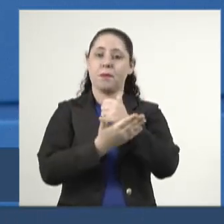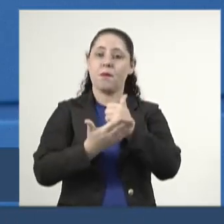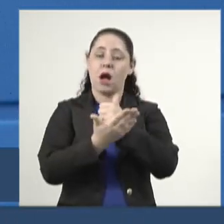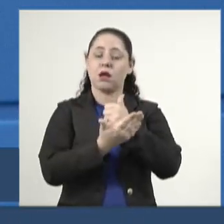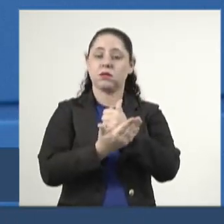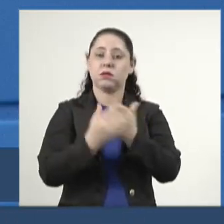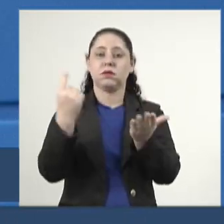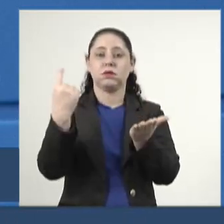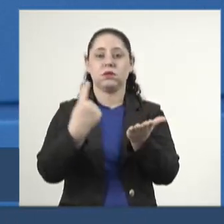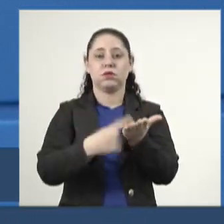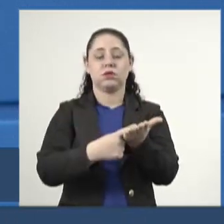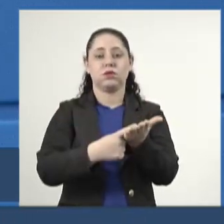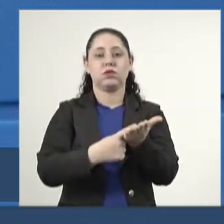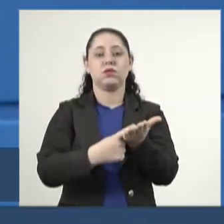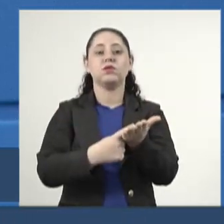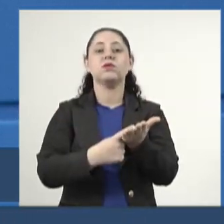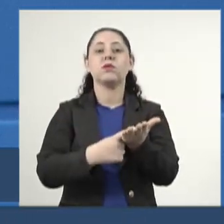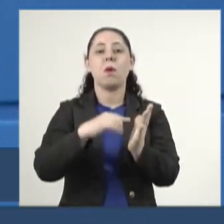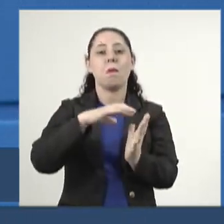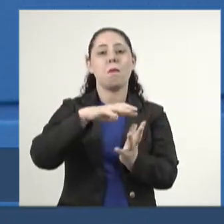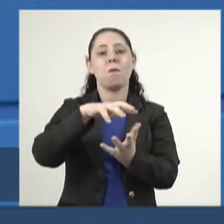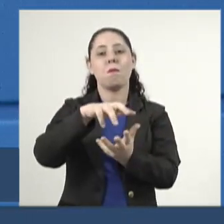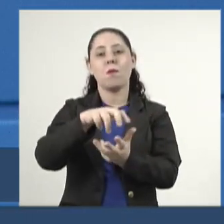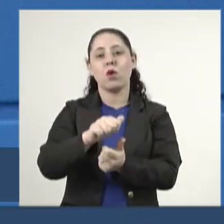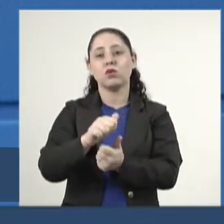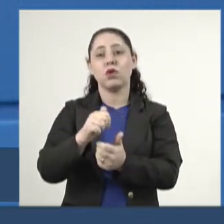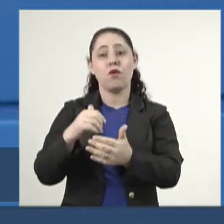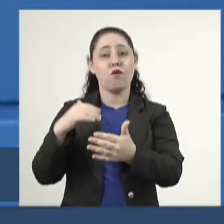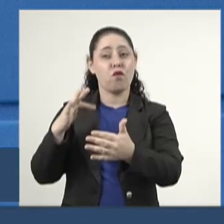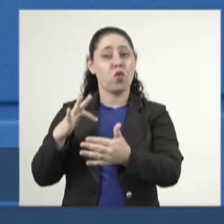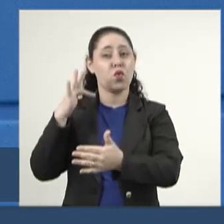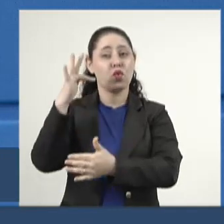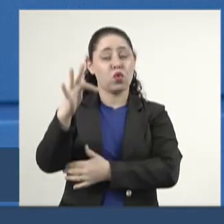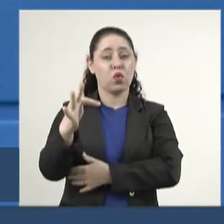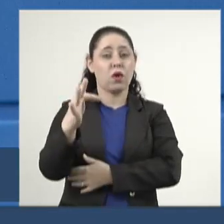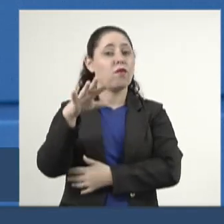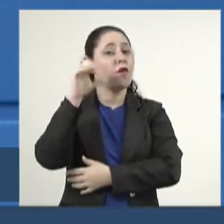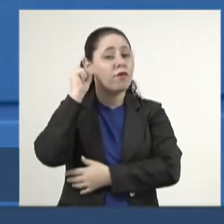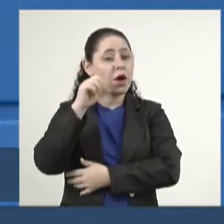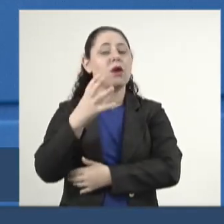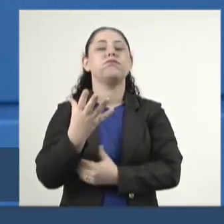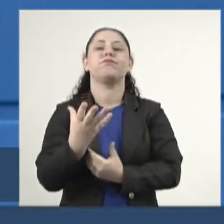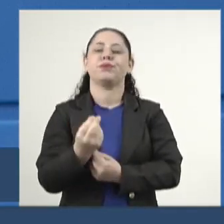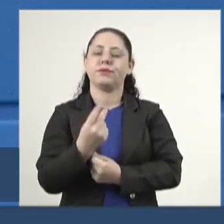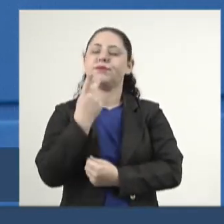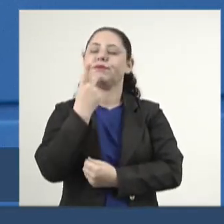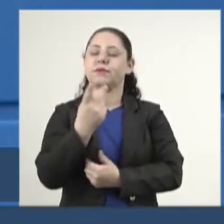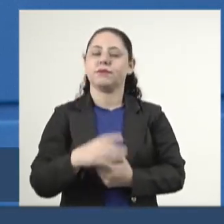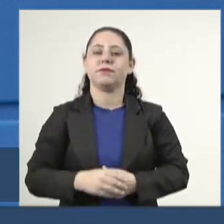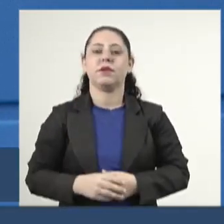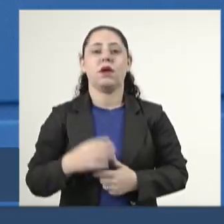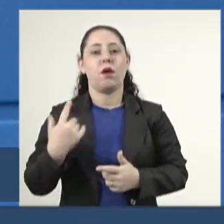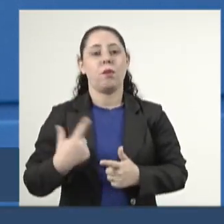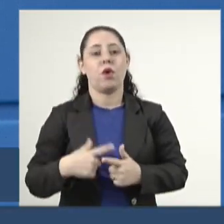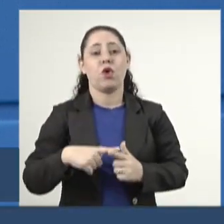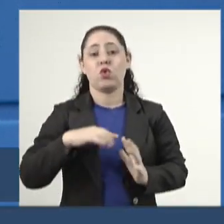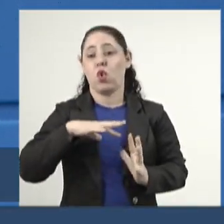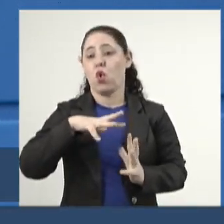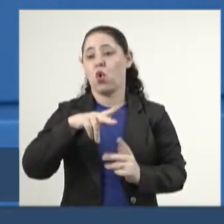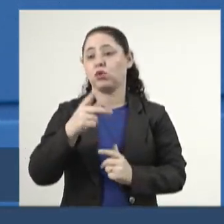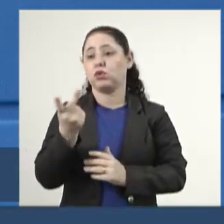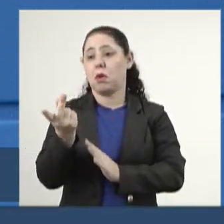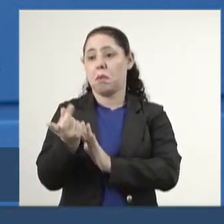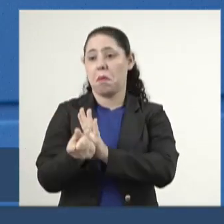dessa agenda, desse pacto mundial, e daqui para frente nós vamos ouvir falar muito, porque todos os